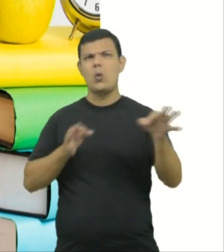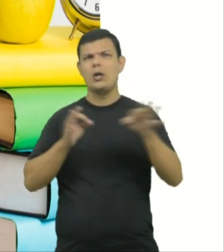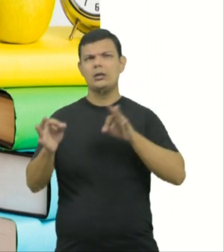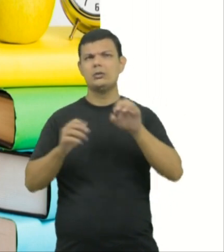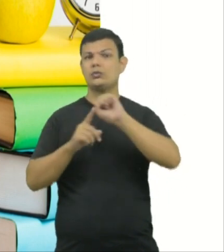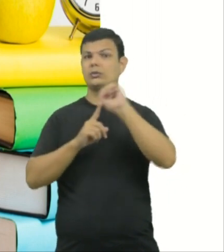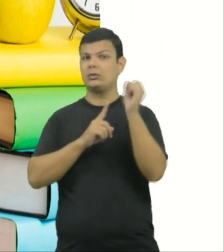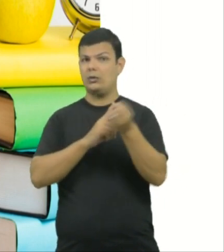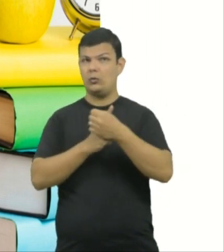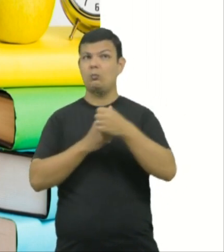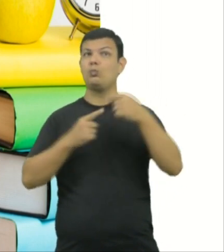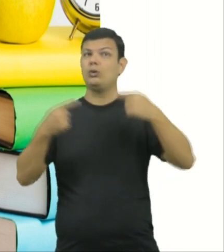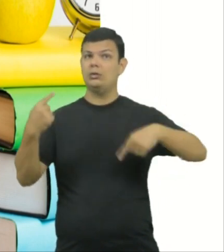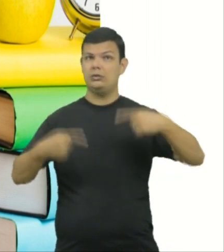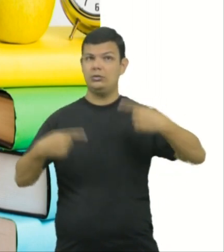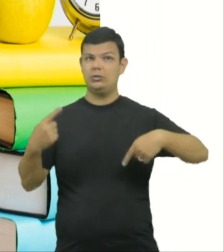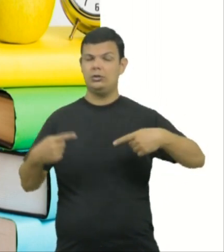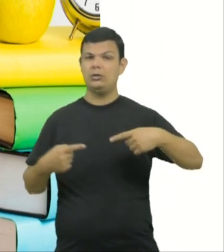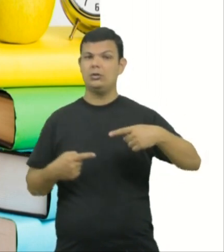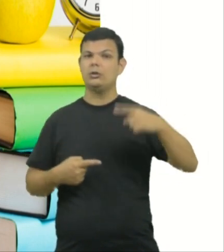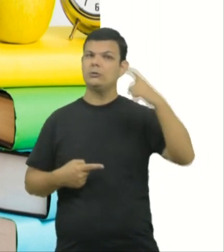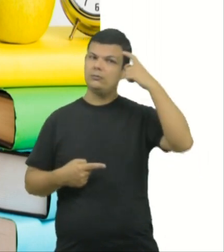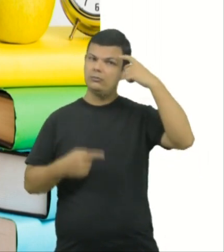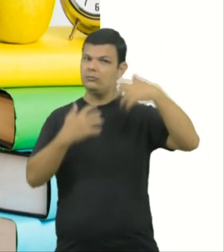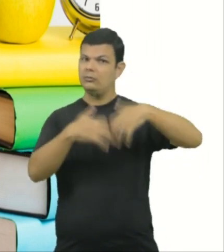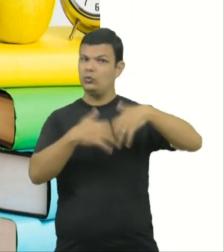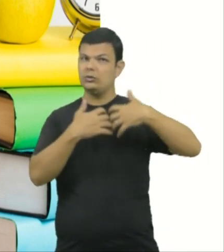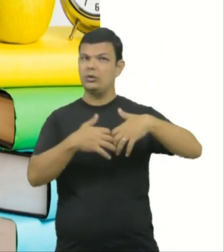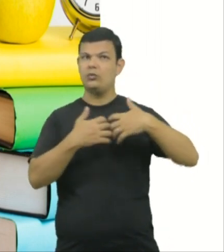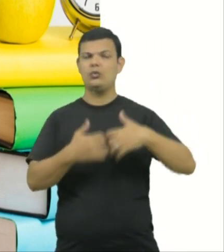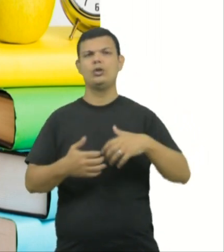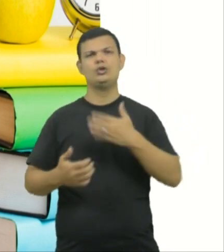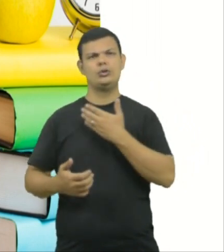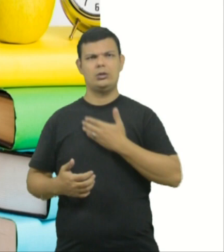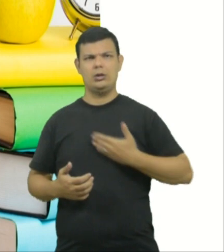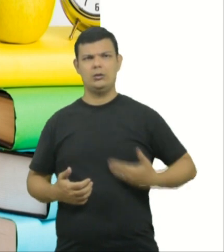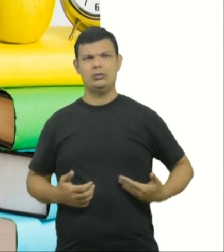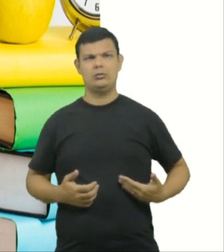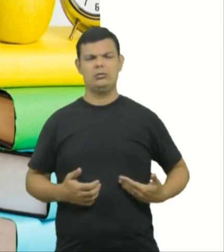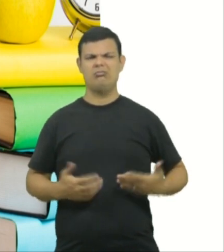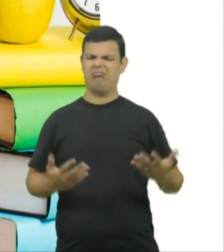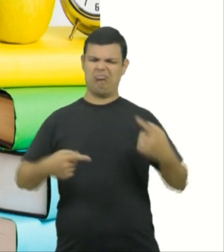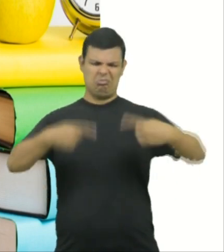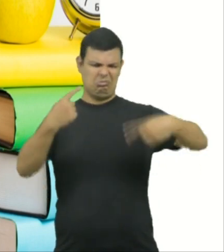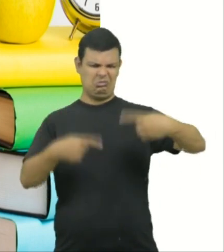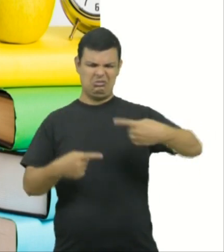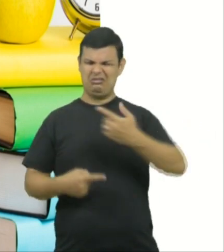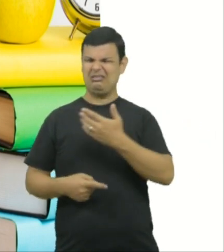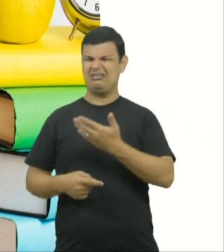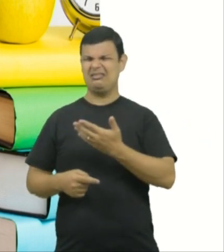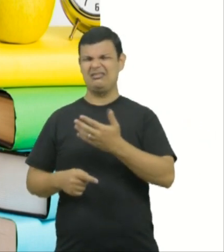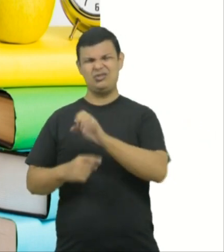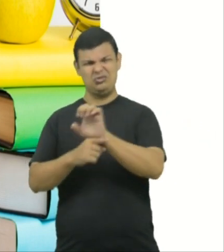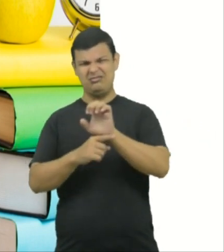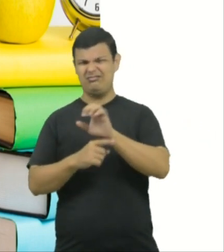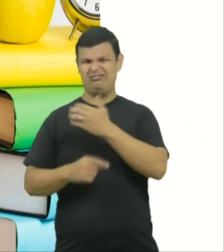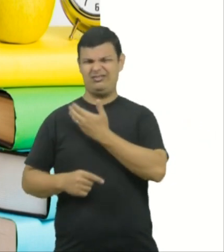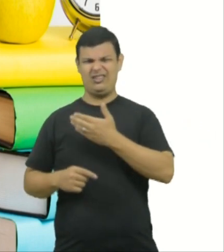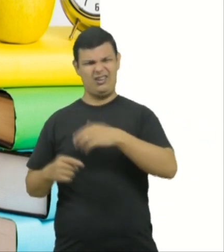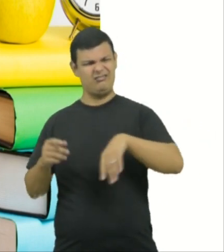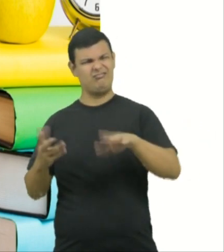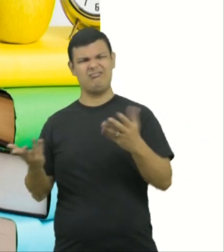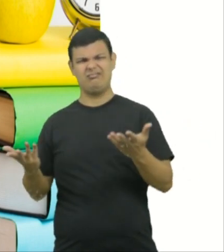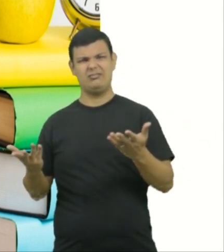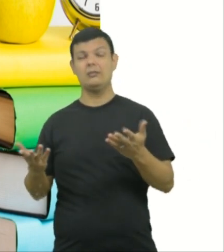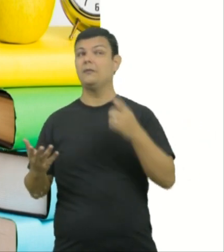social e política, a noção de Estado. Ah, professor, já falar só sobre política, só sobre Estado? Vamos ver quais são nossos objetivos